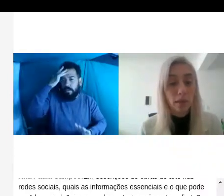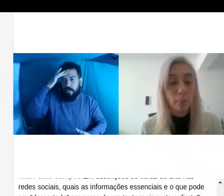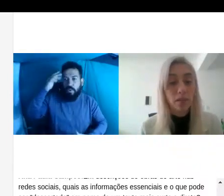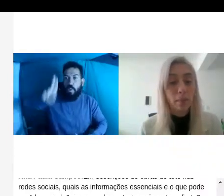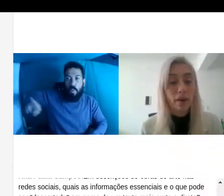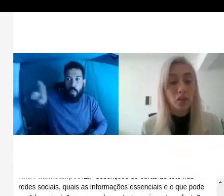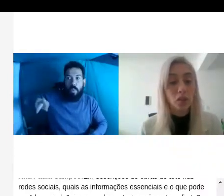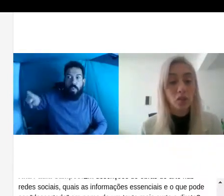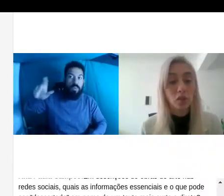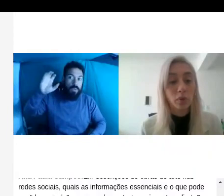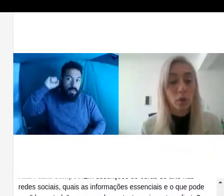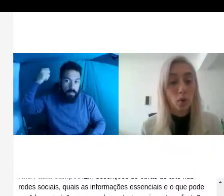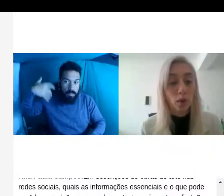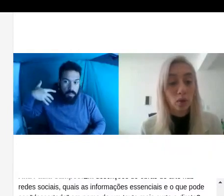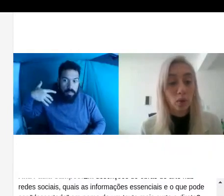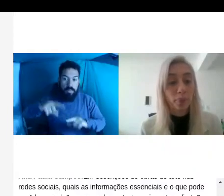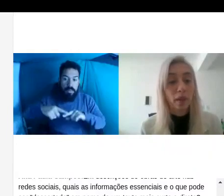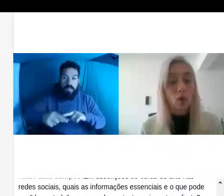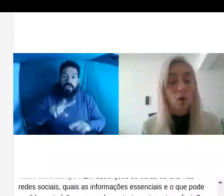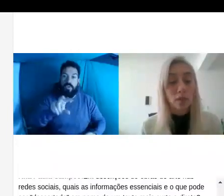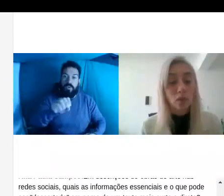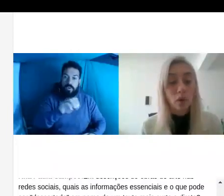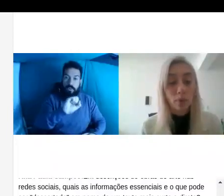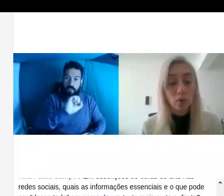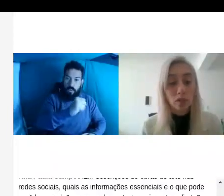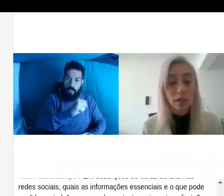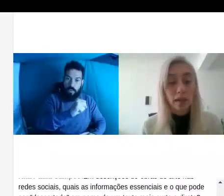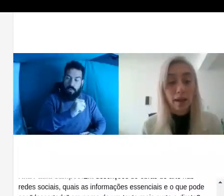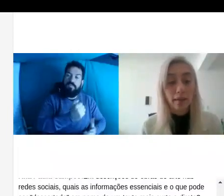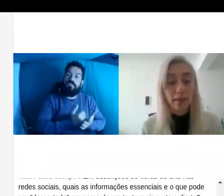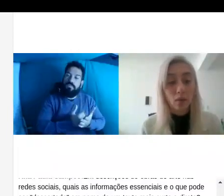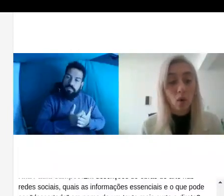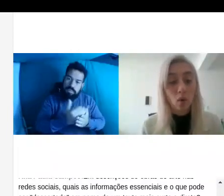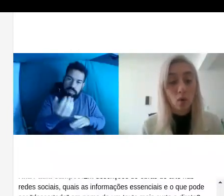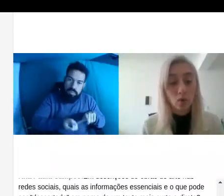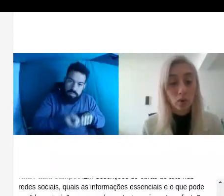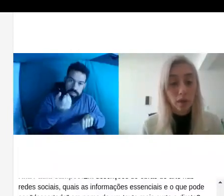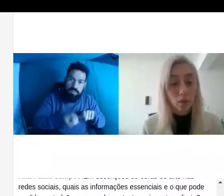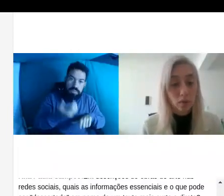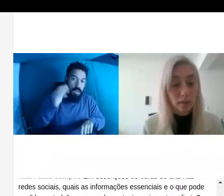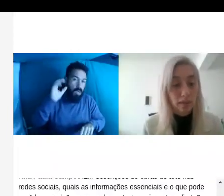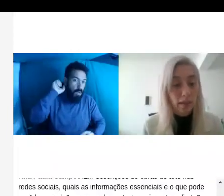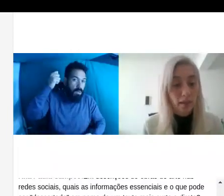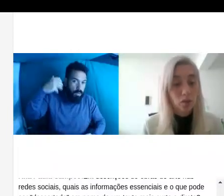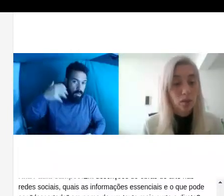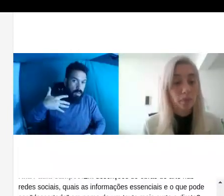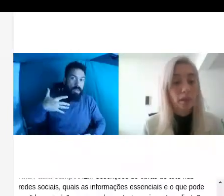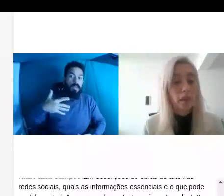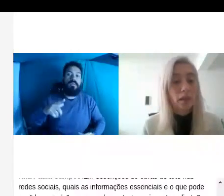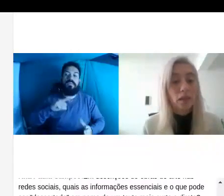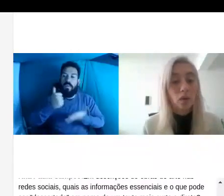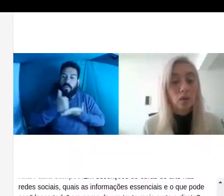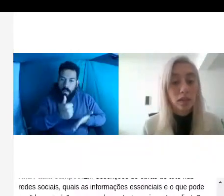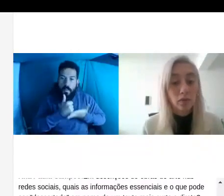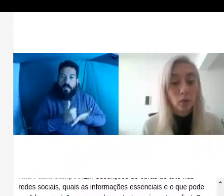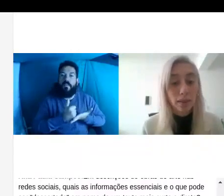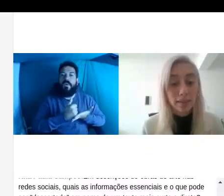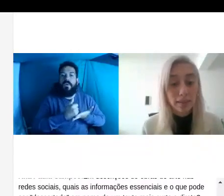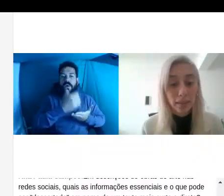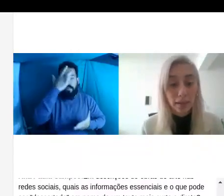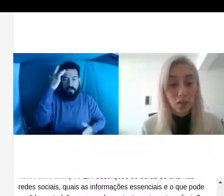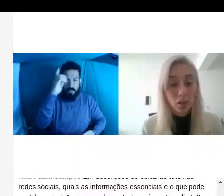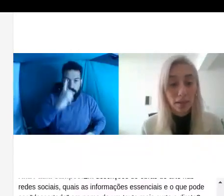e depois, a partir de 2008, começou a produzir AD com consultoria consistente. Inclusive, uma